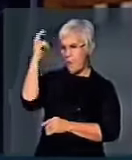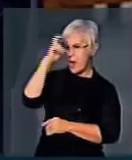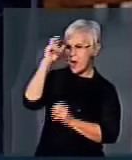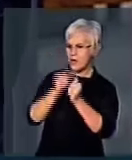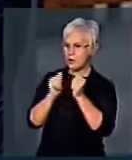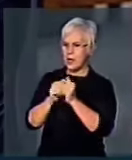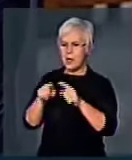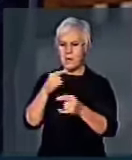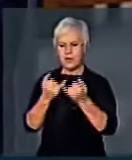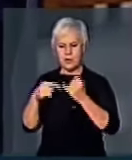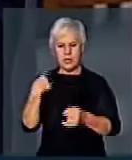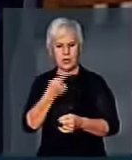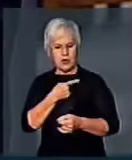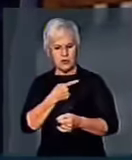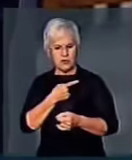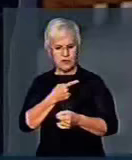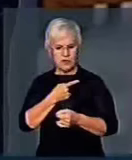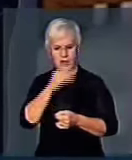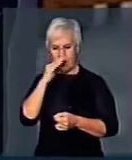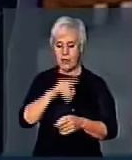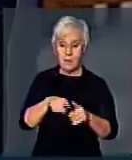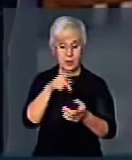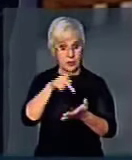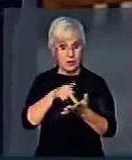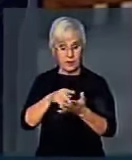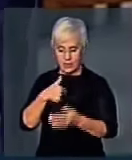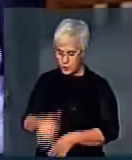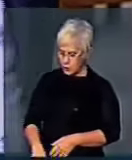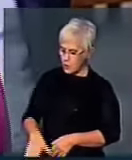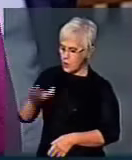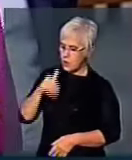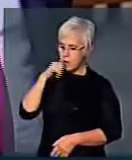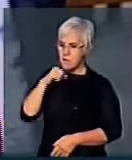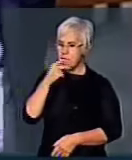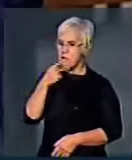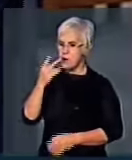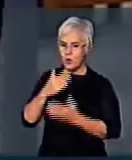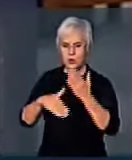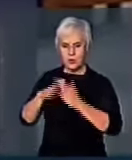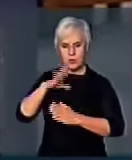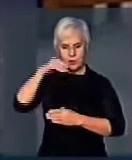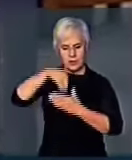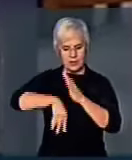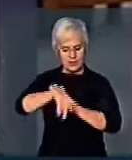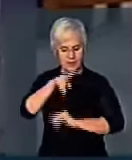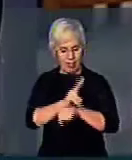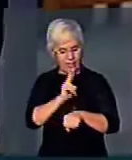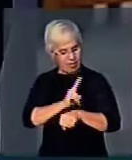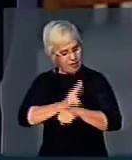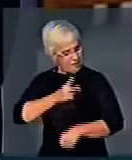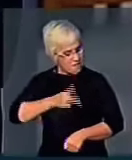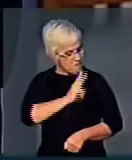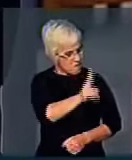tipo de retrocesso, quando, na verdade, desde que eu era criancinha, minha mãe falava que tudo que fica dentro de uma conserva em óleo dura mais